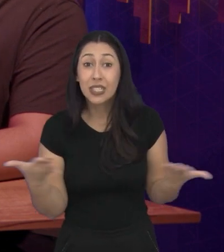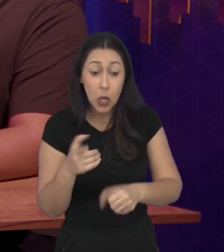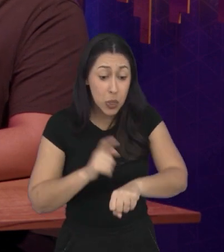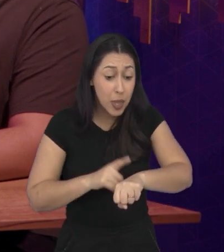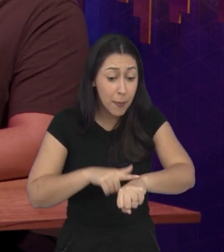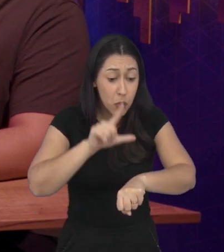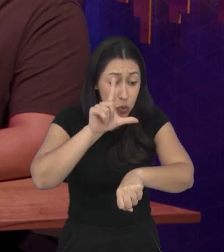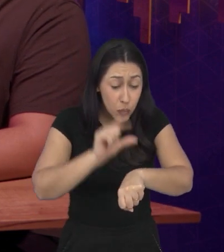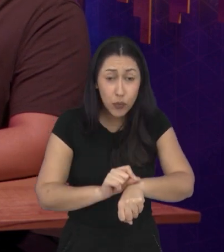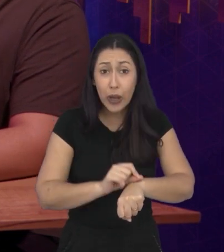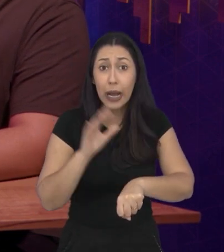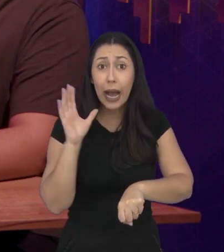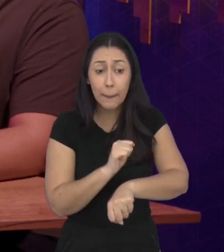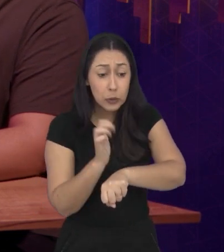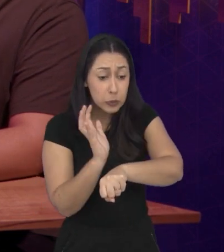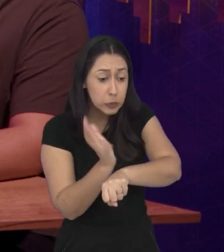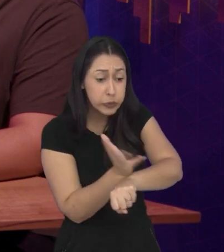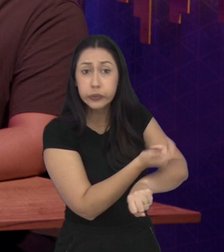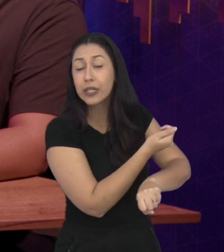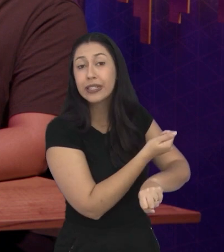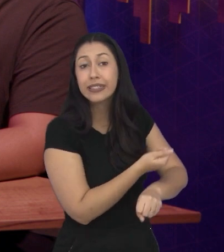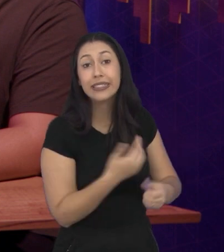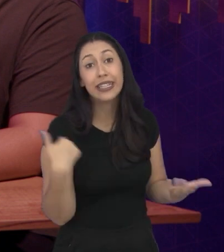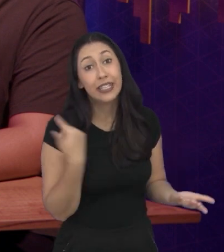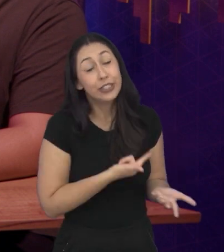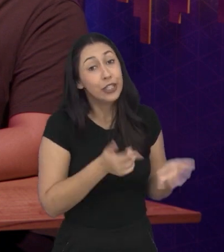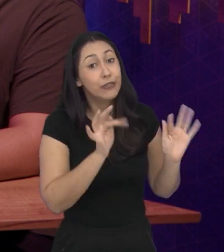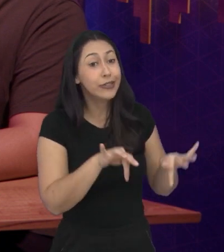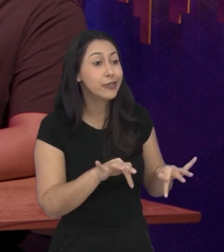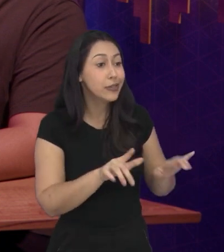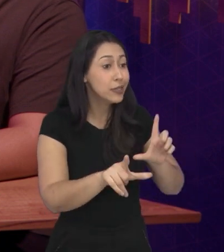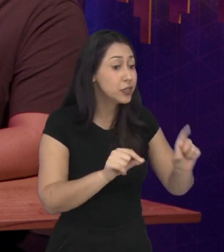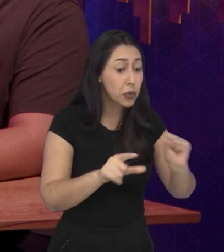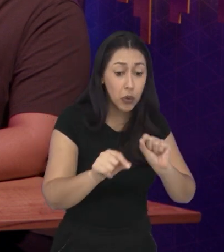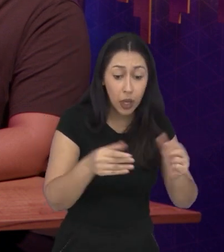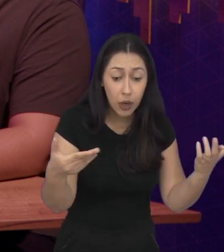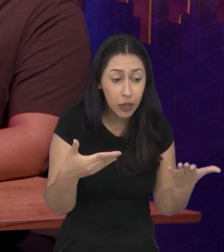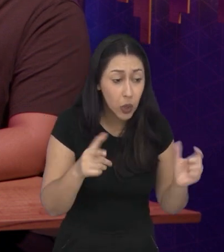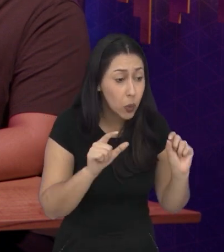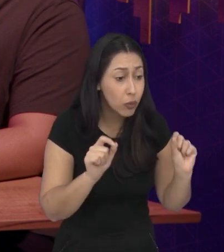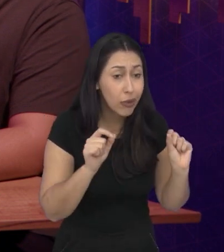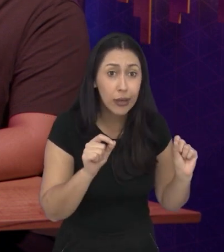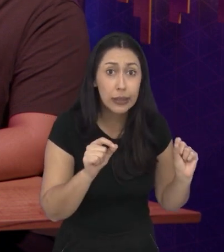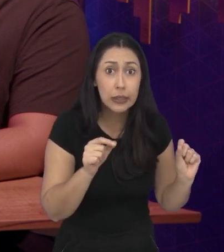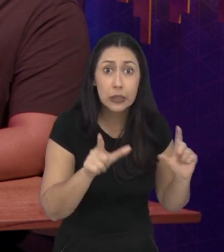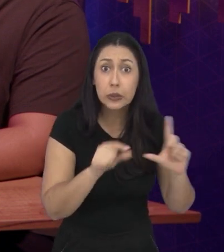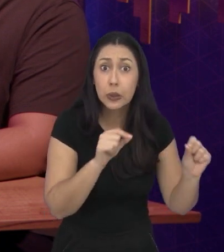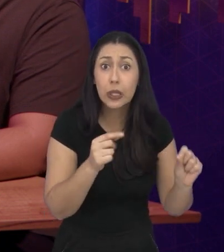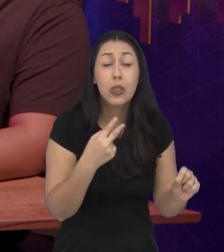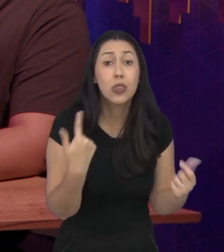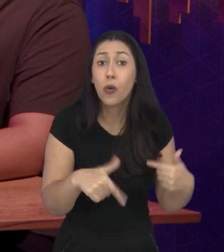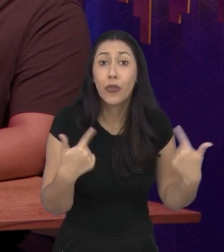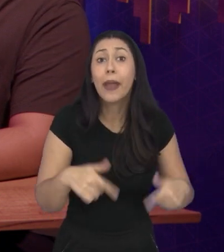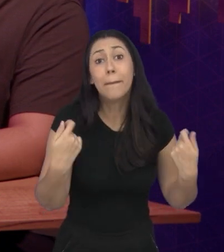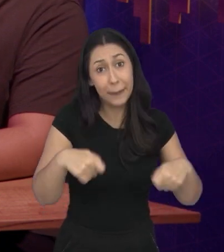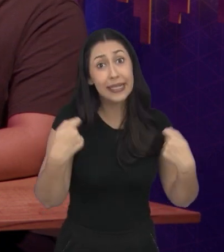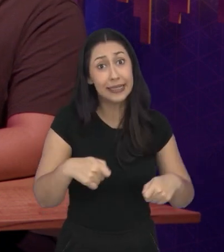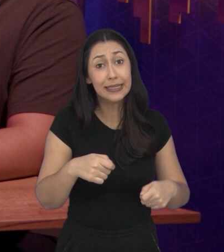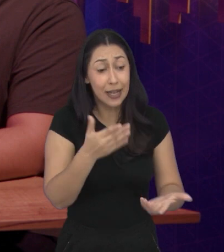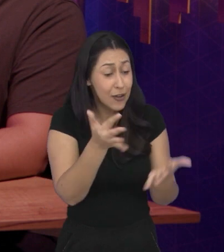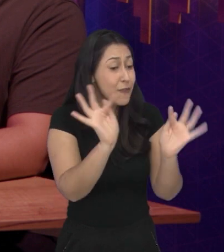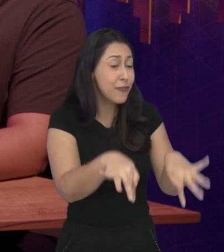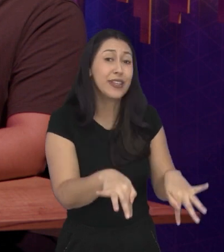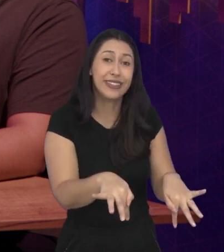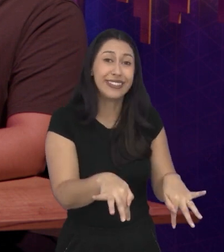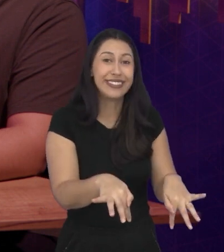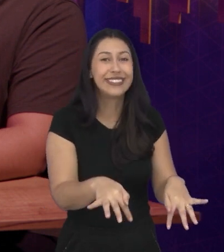E, infelizmente, o nosso tempo já acabou. O tempo é muito corrido. E a gente fica por aqui. E a nossa escolha agora, infelizmente, a gente não tem escolha. Precisamos